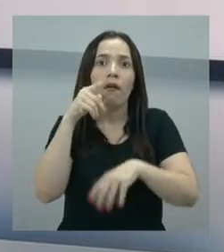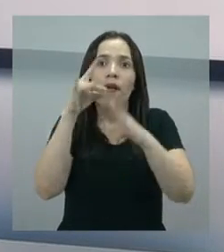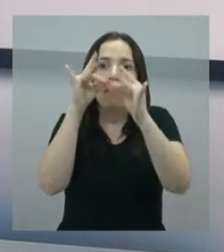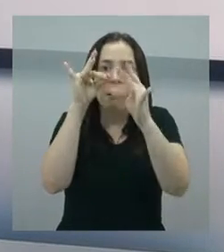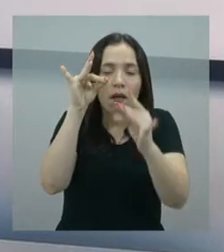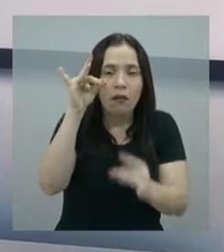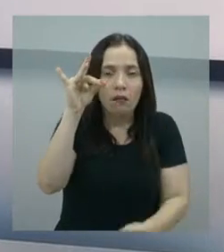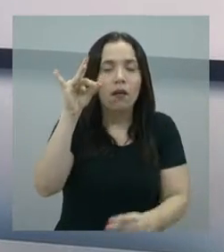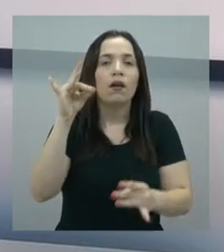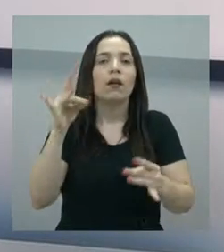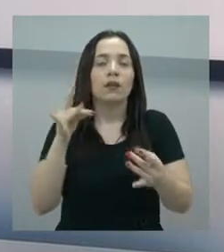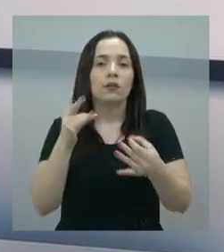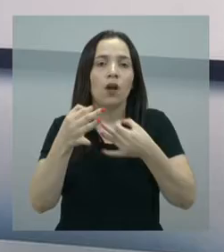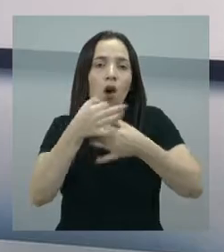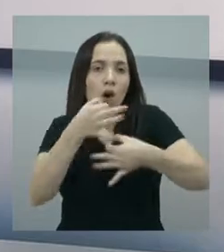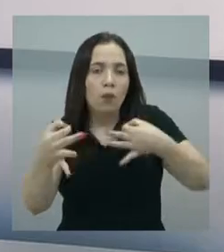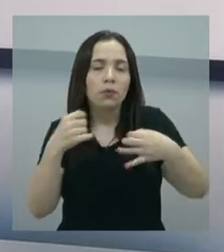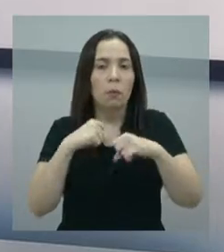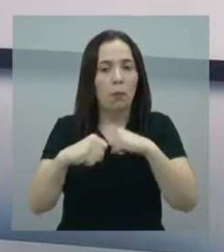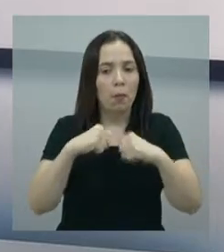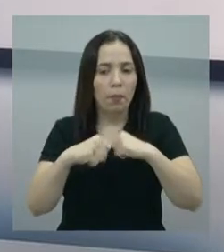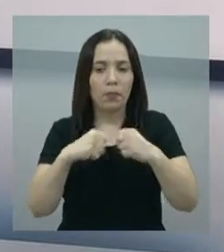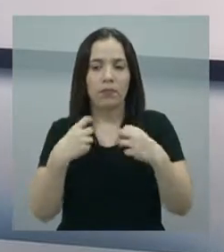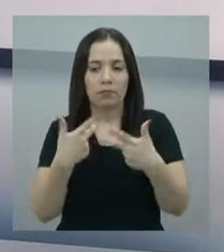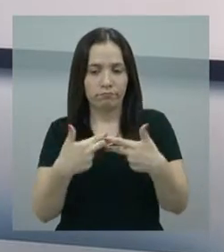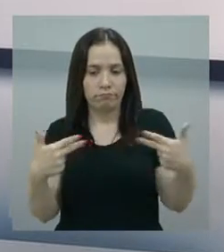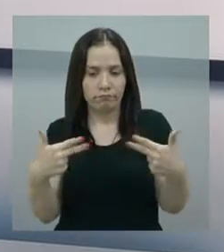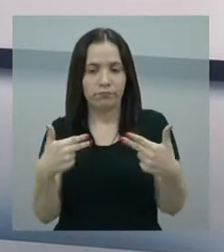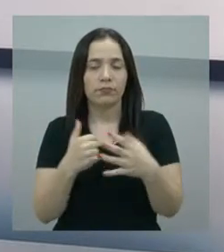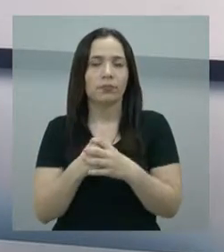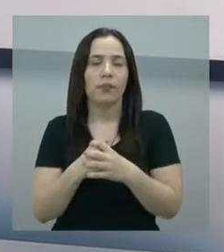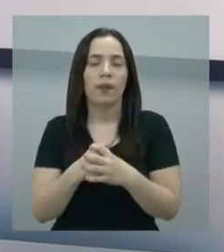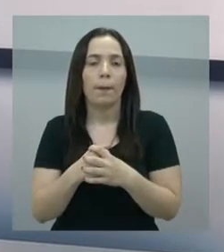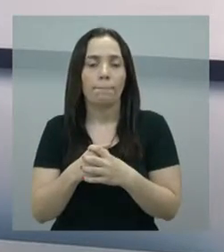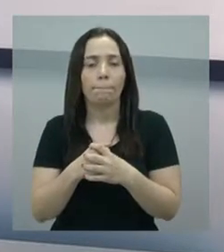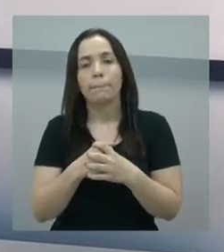poder dar a opinião e fazer algumas conjecturas